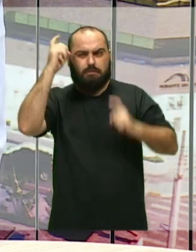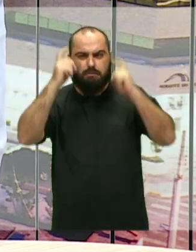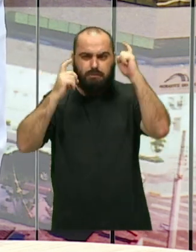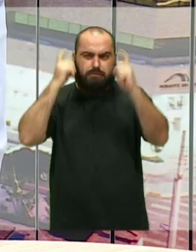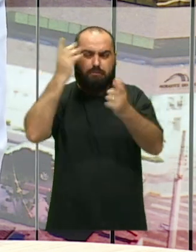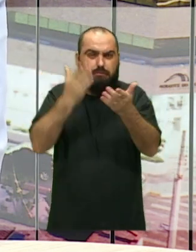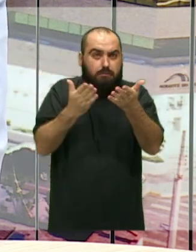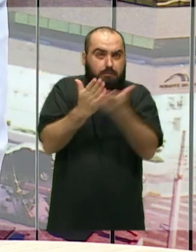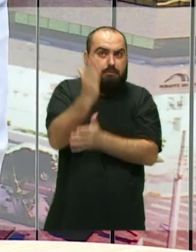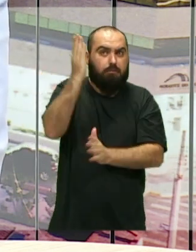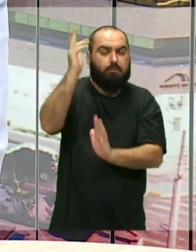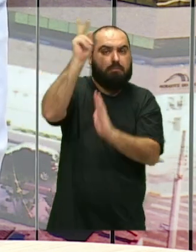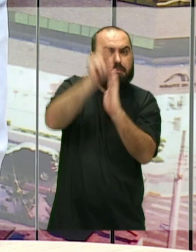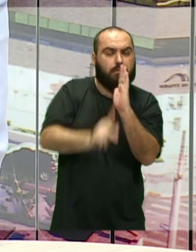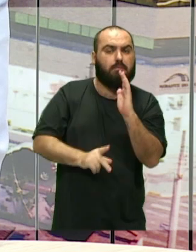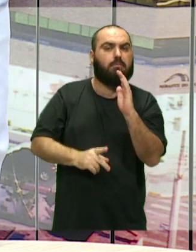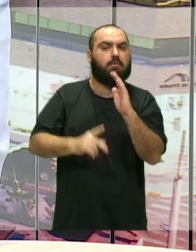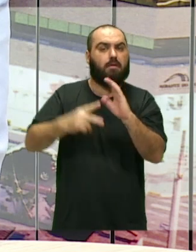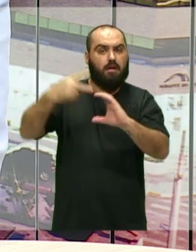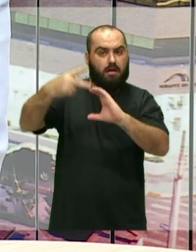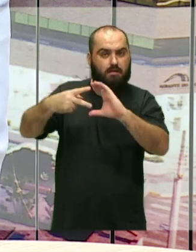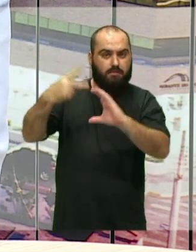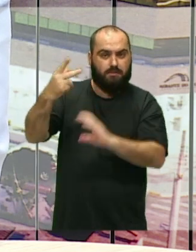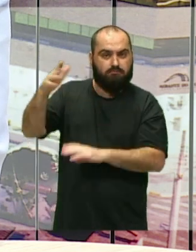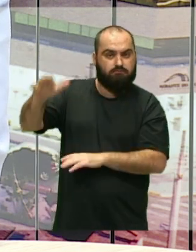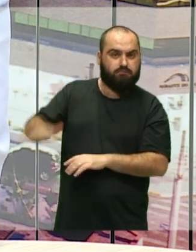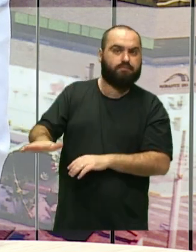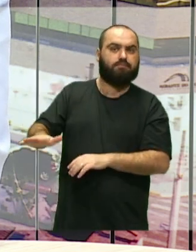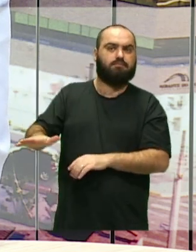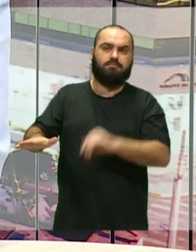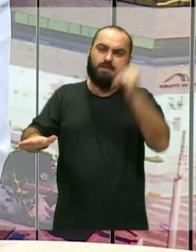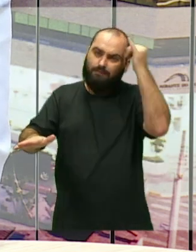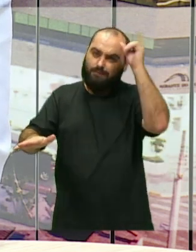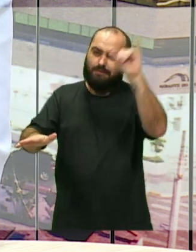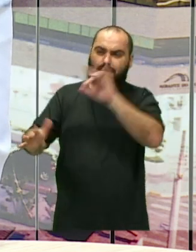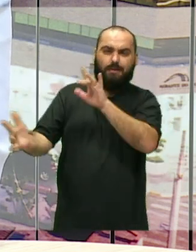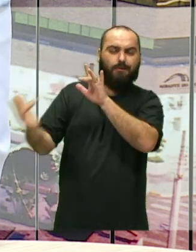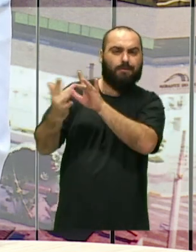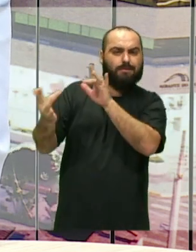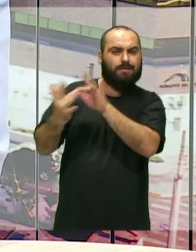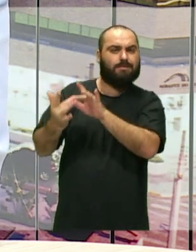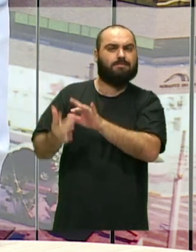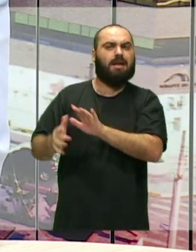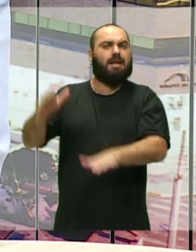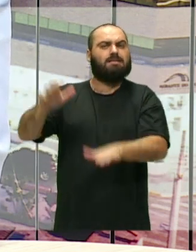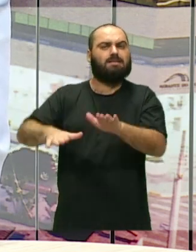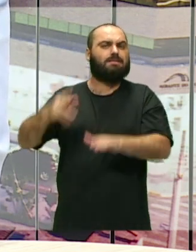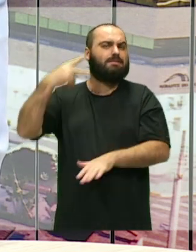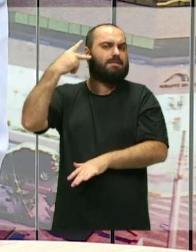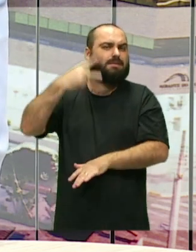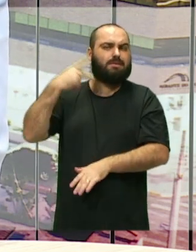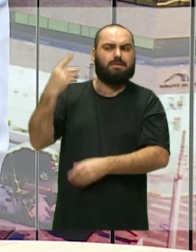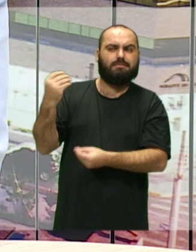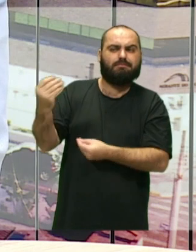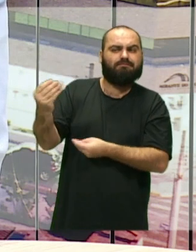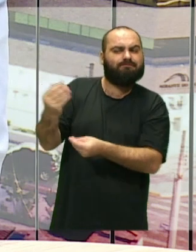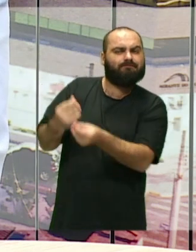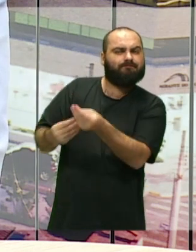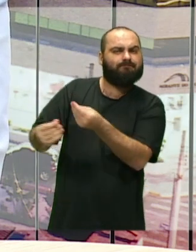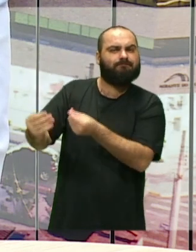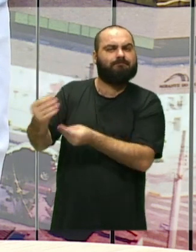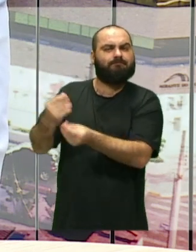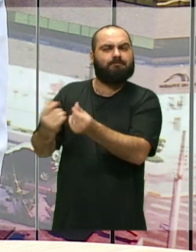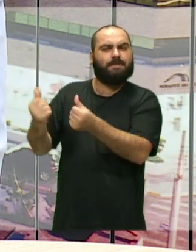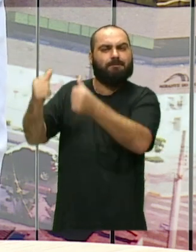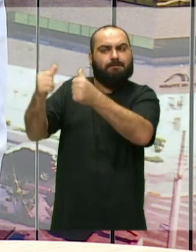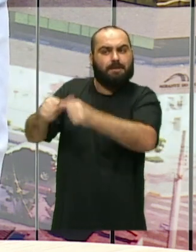aprovamos o projeto do Câmara Mirim de que não houvesse esse contato que às vezes o vereador não tem a didático não vai ter o tempo